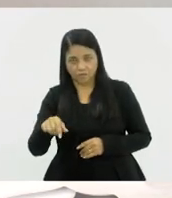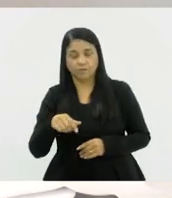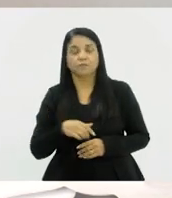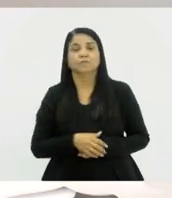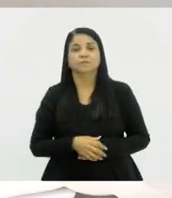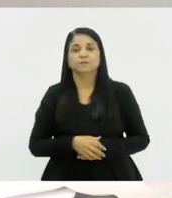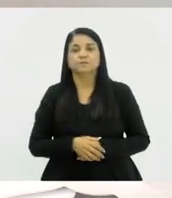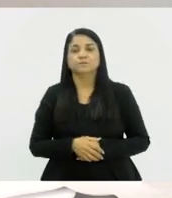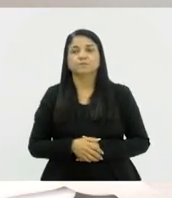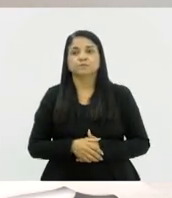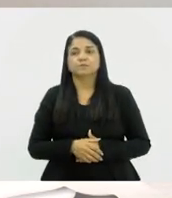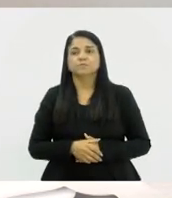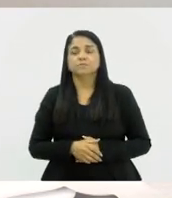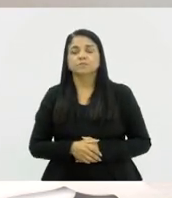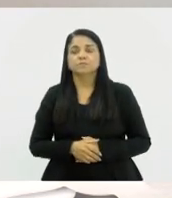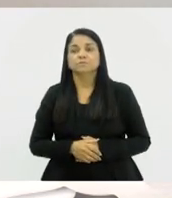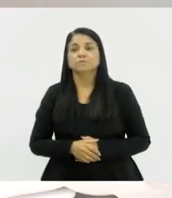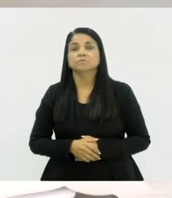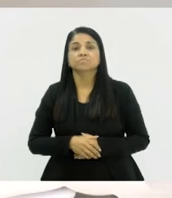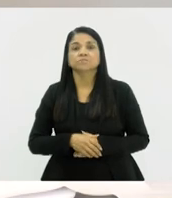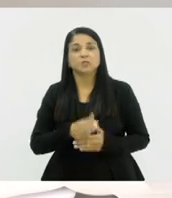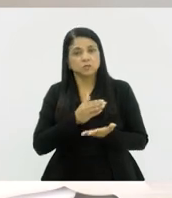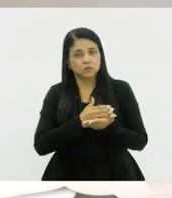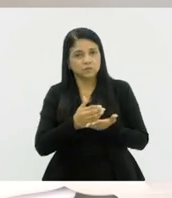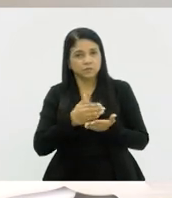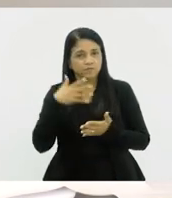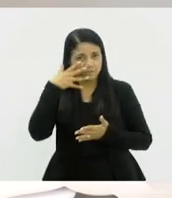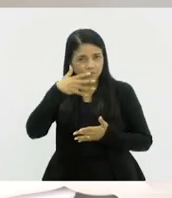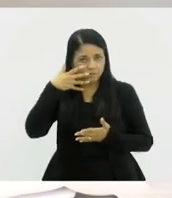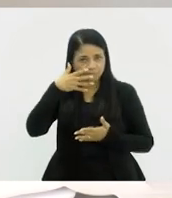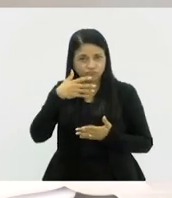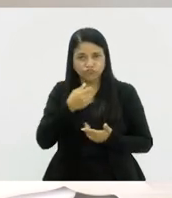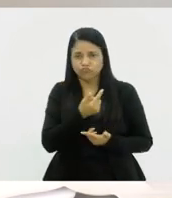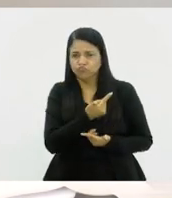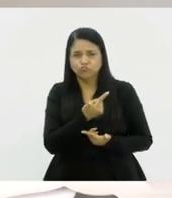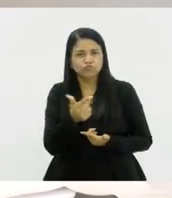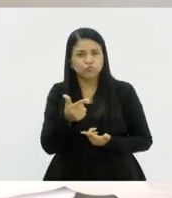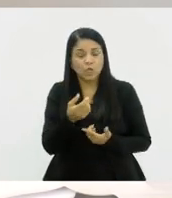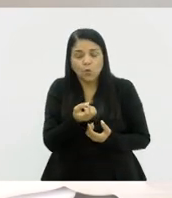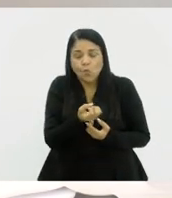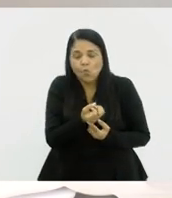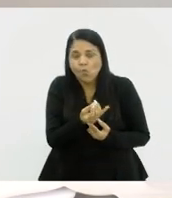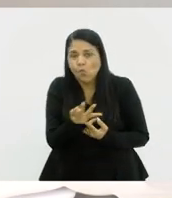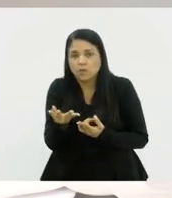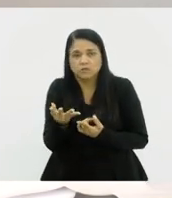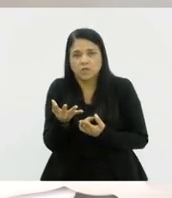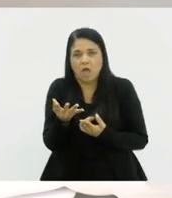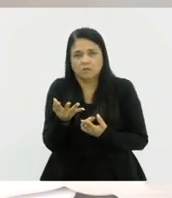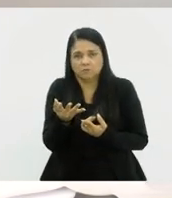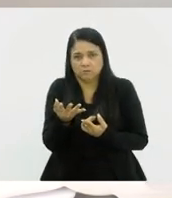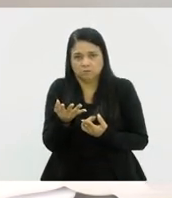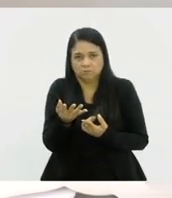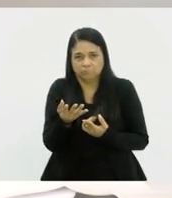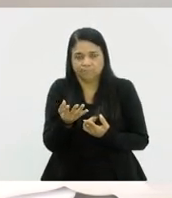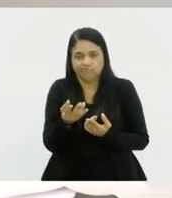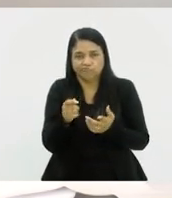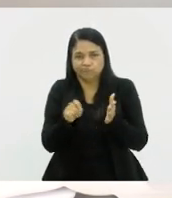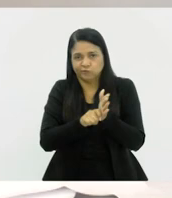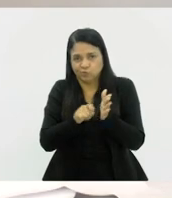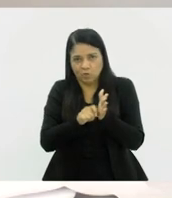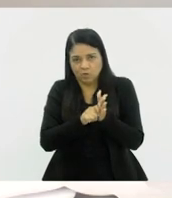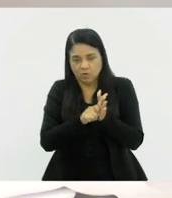como a gente falou no início não existe nenhuma quantidade que se que diferencie o usuário